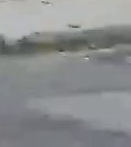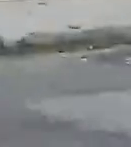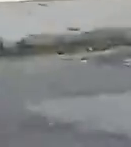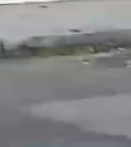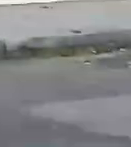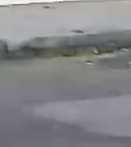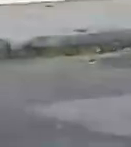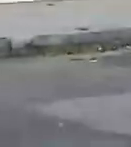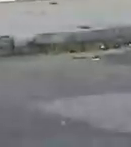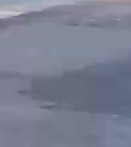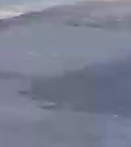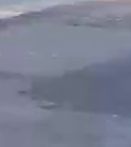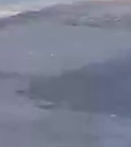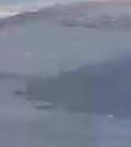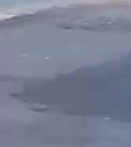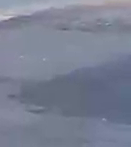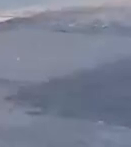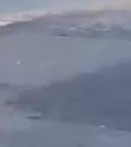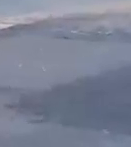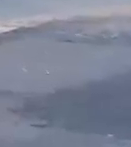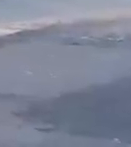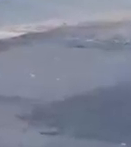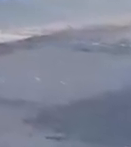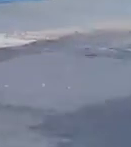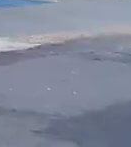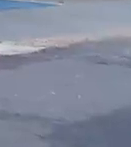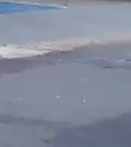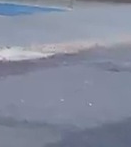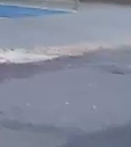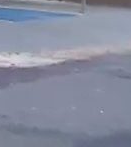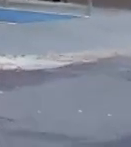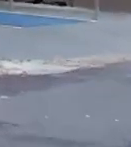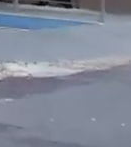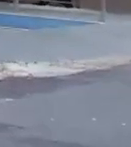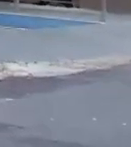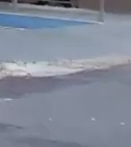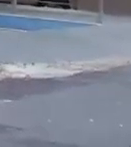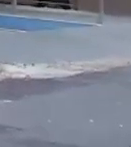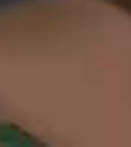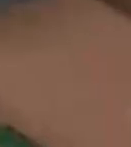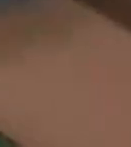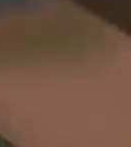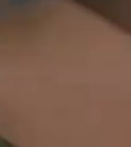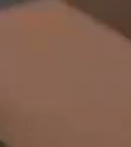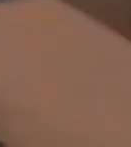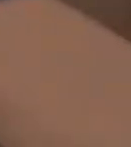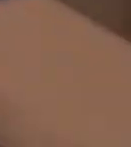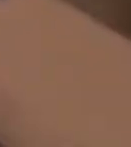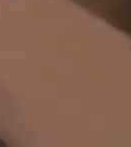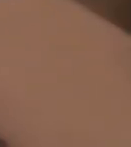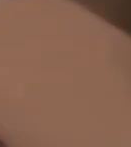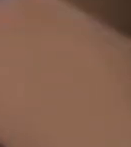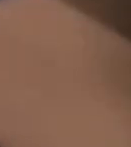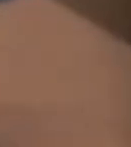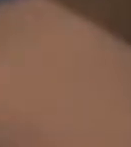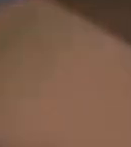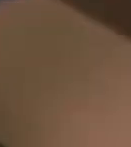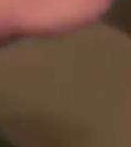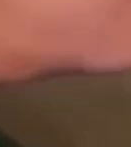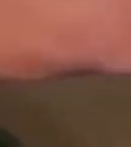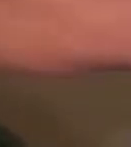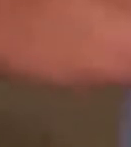480 mil reais nesse mesmo dia a importadora de vinhos revender os equipamentos para o estado por dois